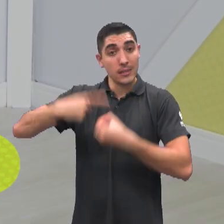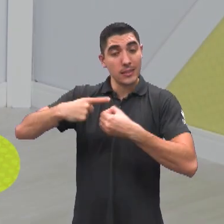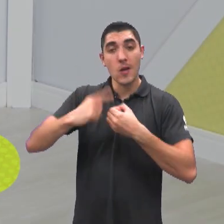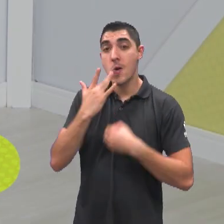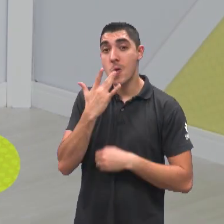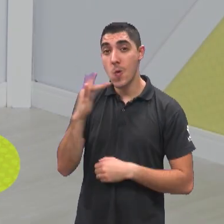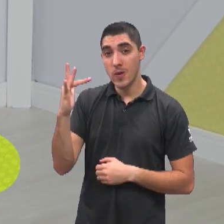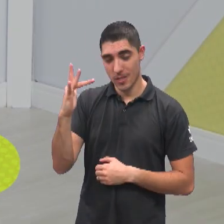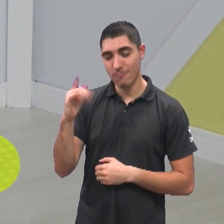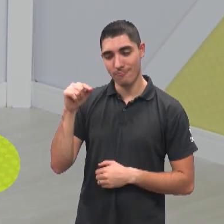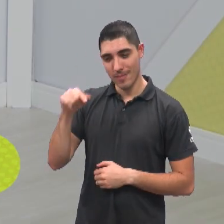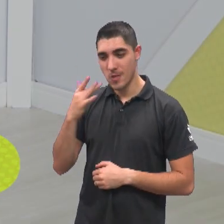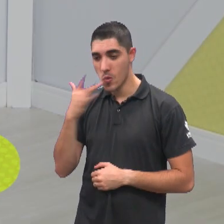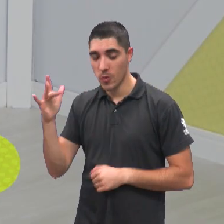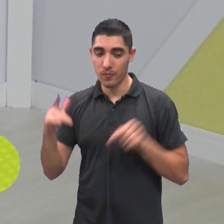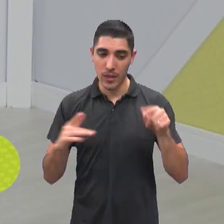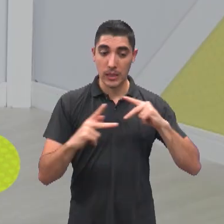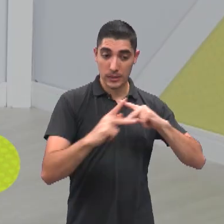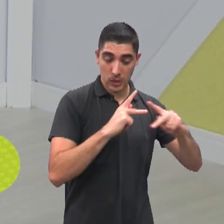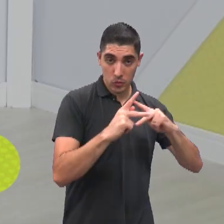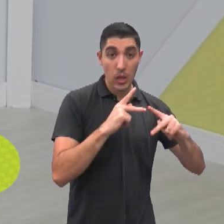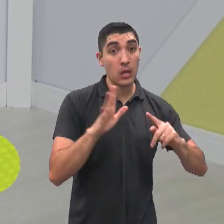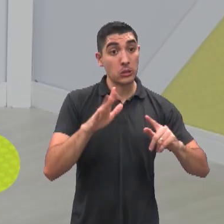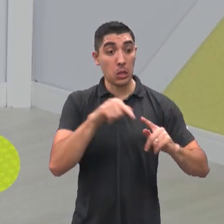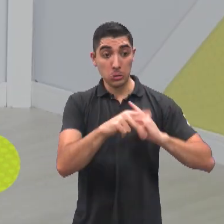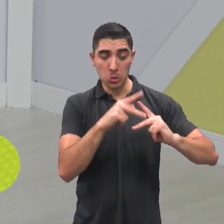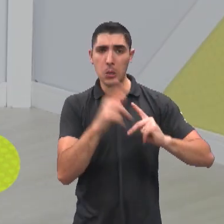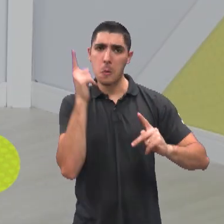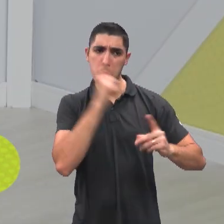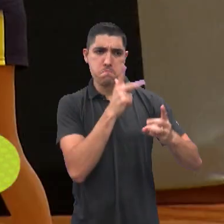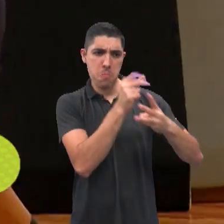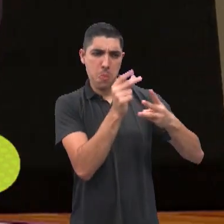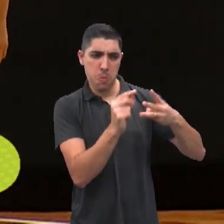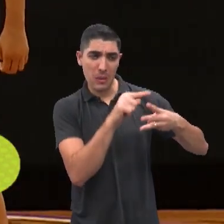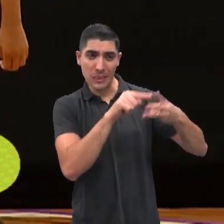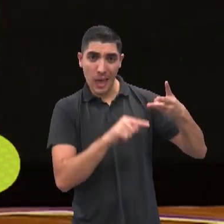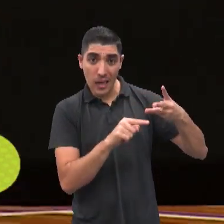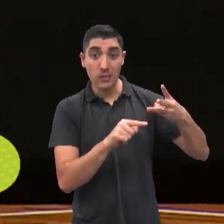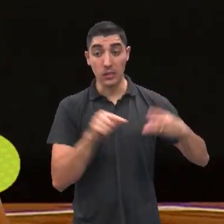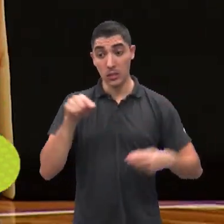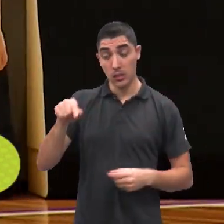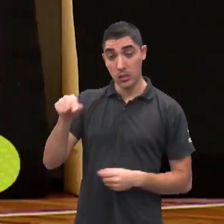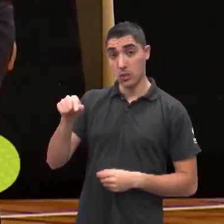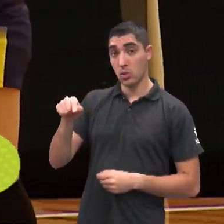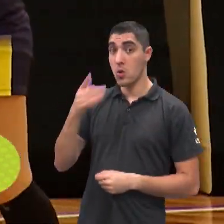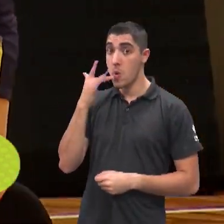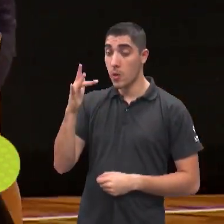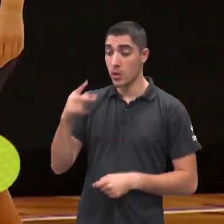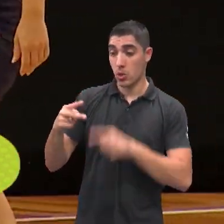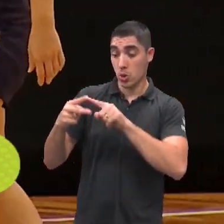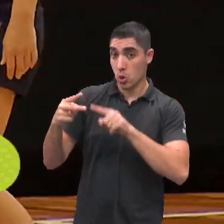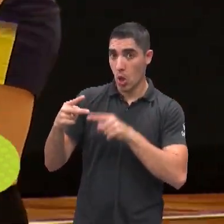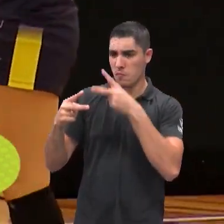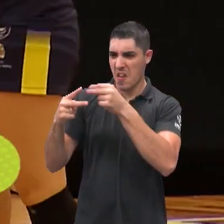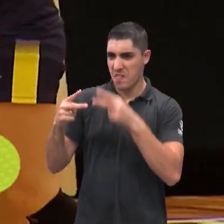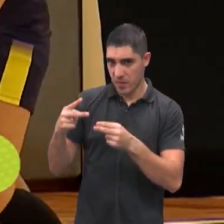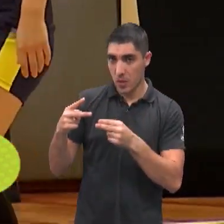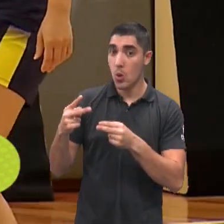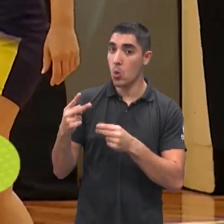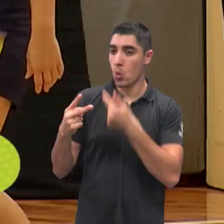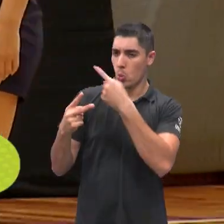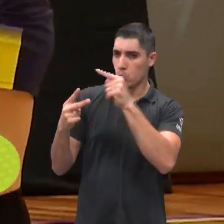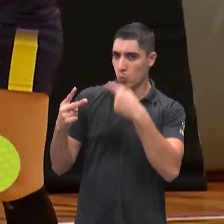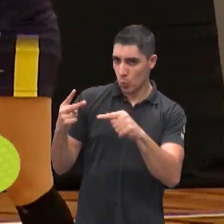São José vem de 3 vitórias consecutivas na competição e o Ourinhos vem de 2 triunfos, ou seja, um dos dois times terá essa sequência